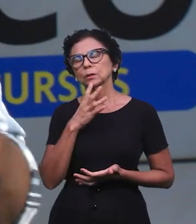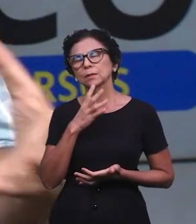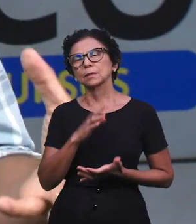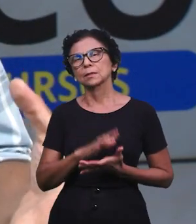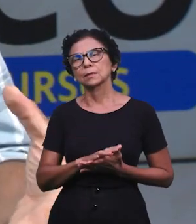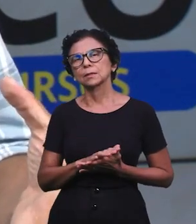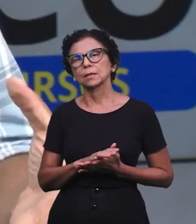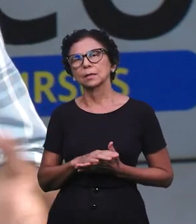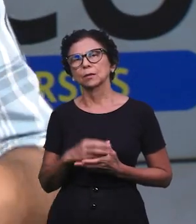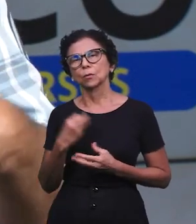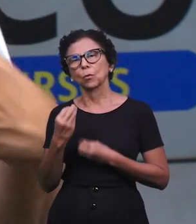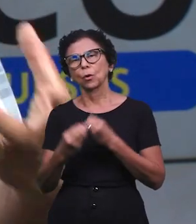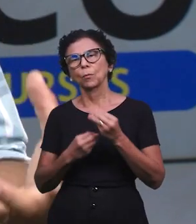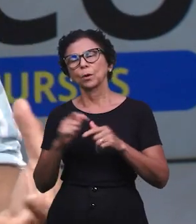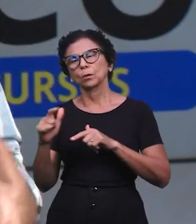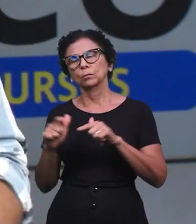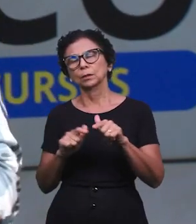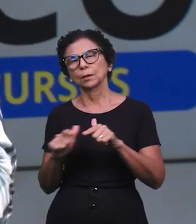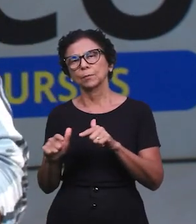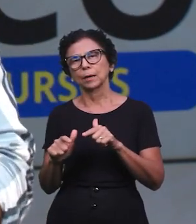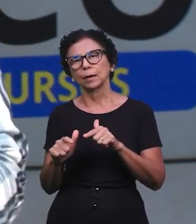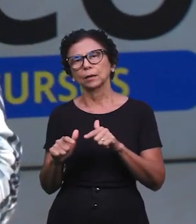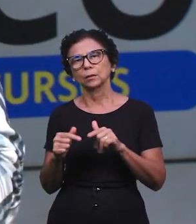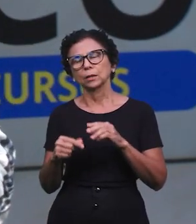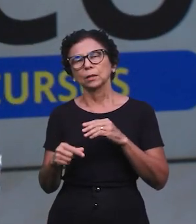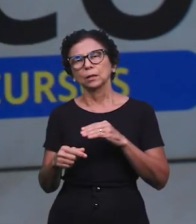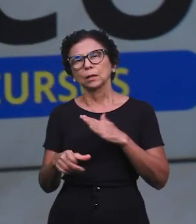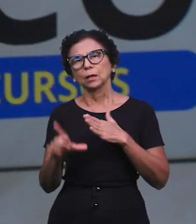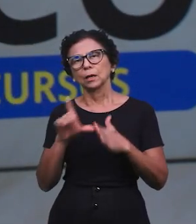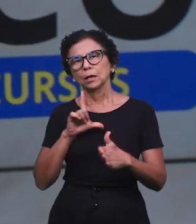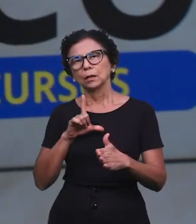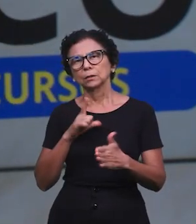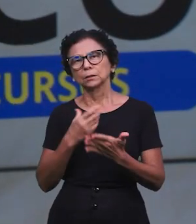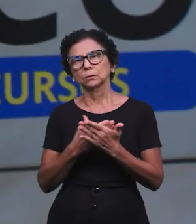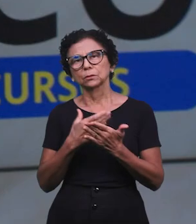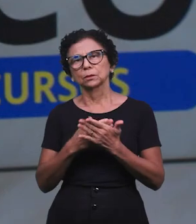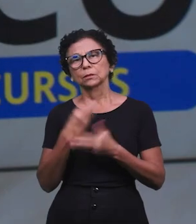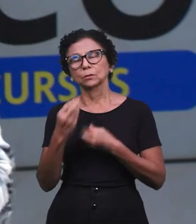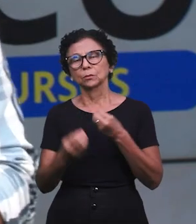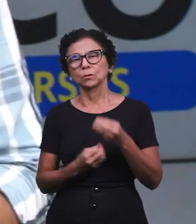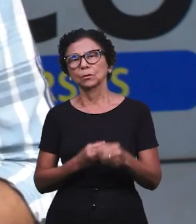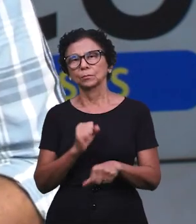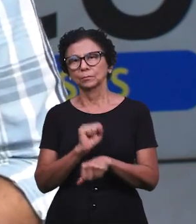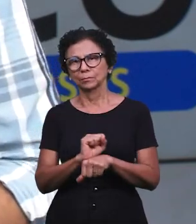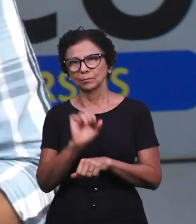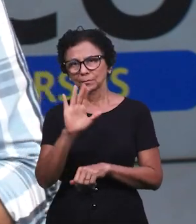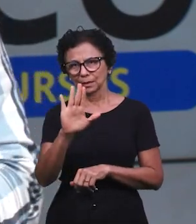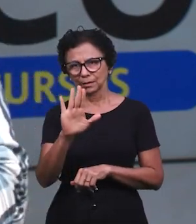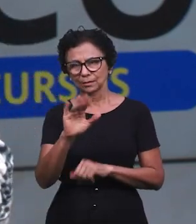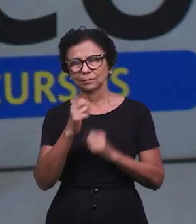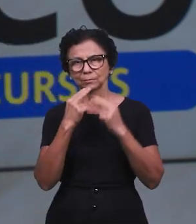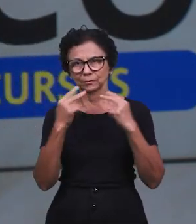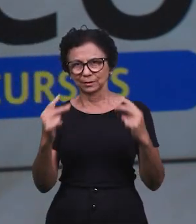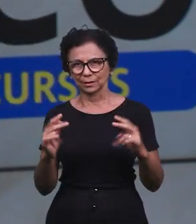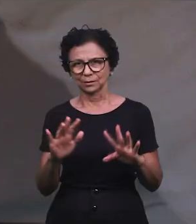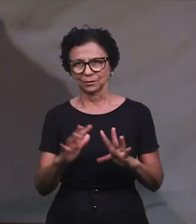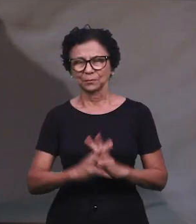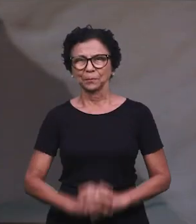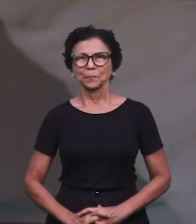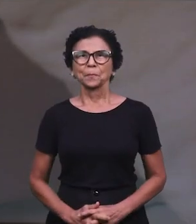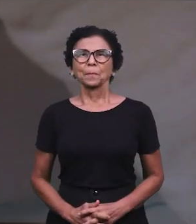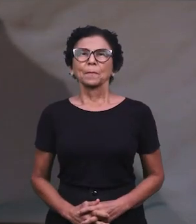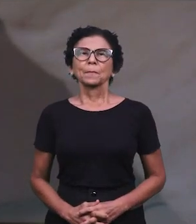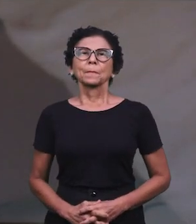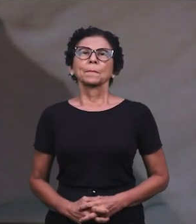da rotina de trabalho deles, como eles se prepararam e experiências também nos estudos. Aguarde aí que vem novidades pela frente, se Deus quiser, tudo